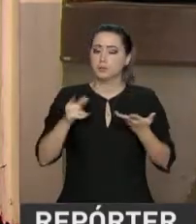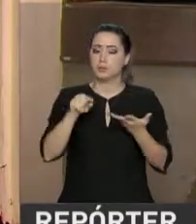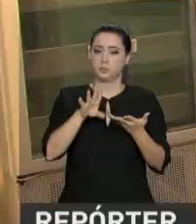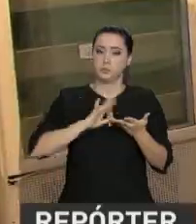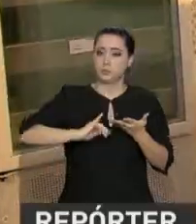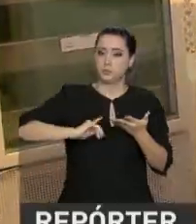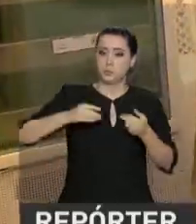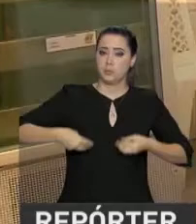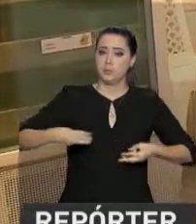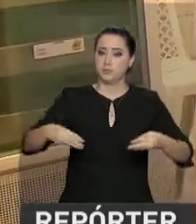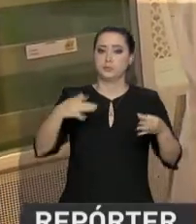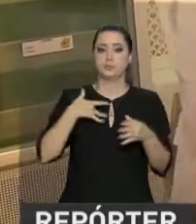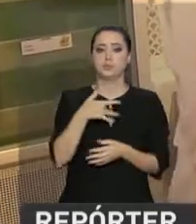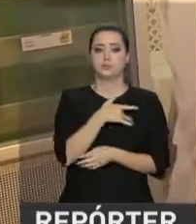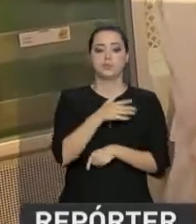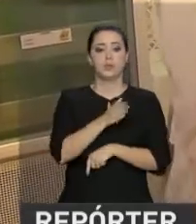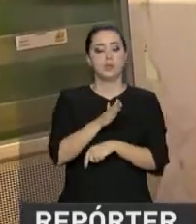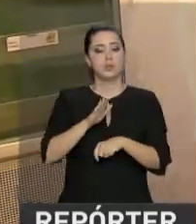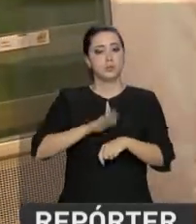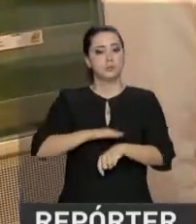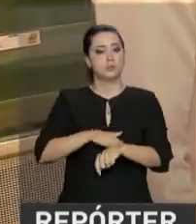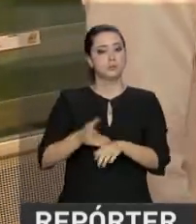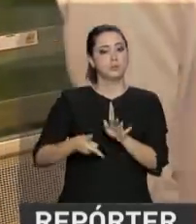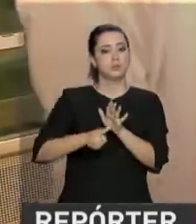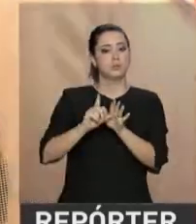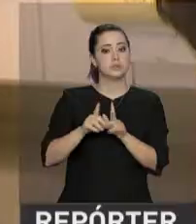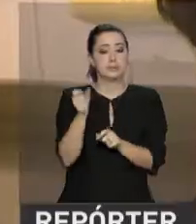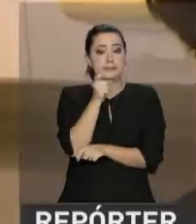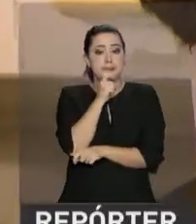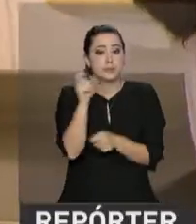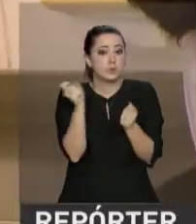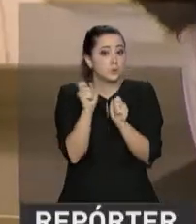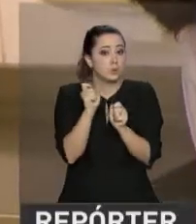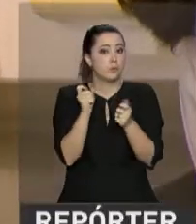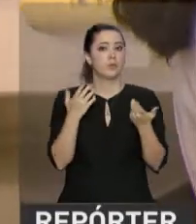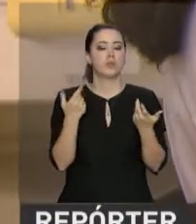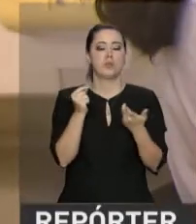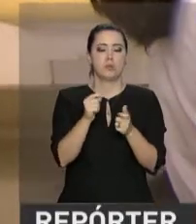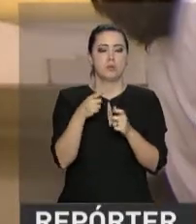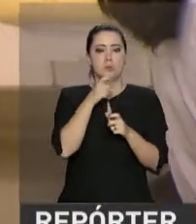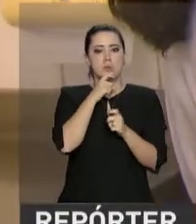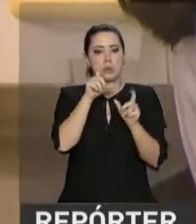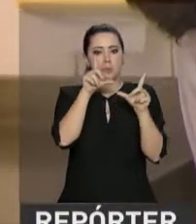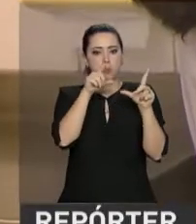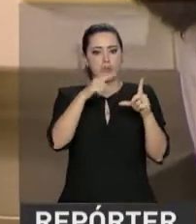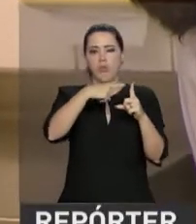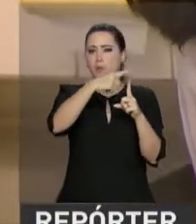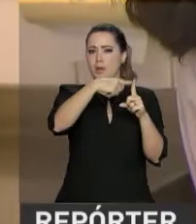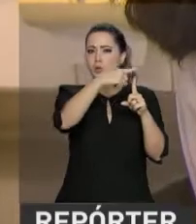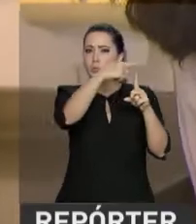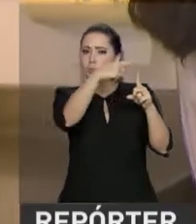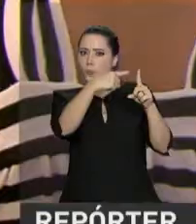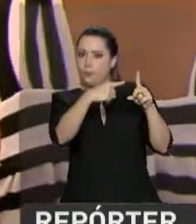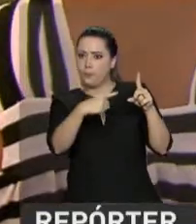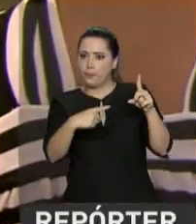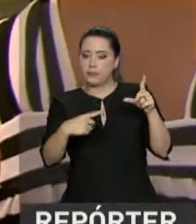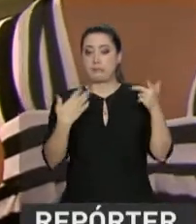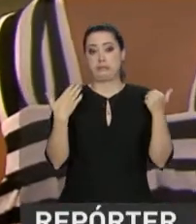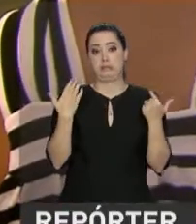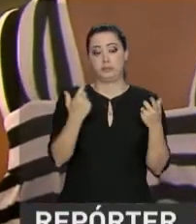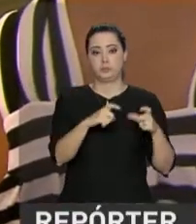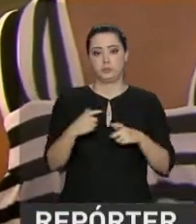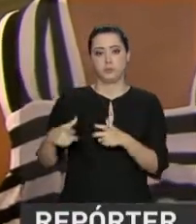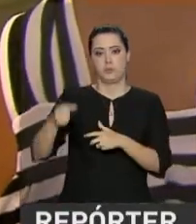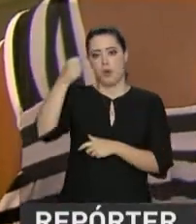pelo ministério da saúde no período que antecede o inverno estação em que a temperatura cai em várias regiões do país ea